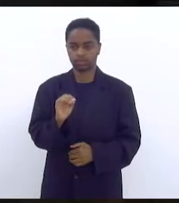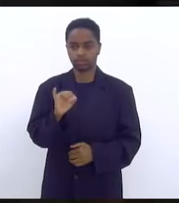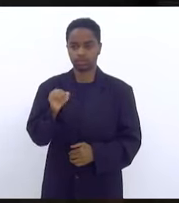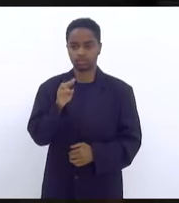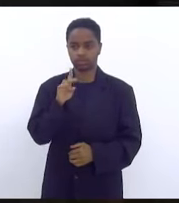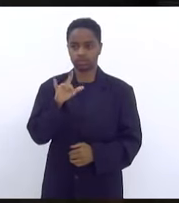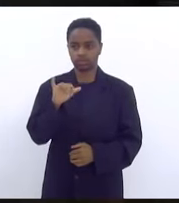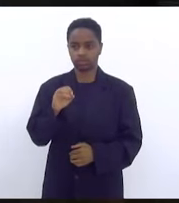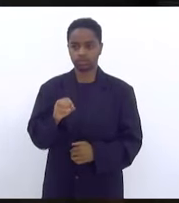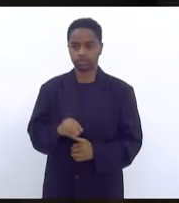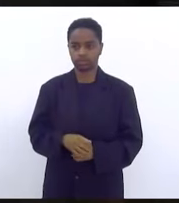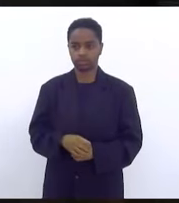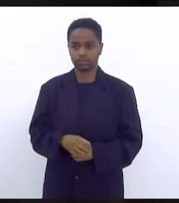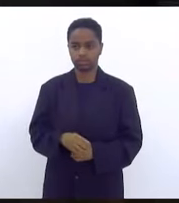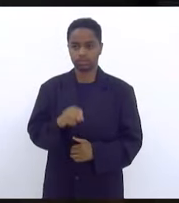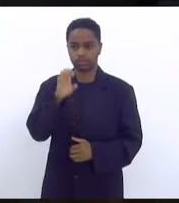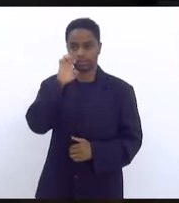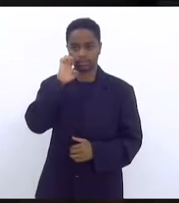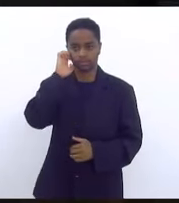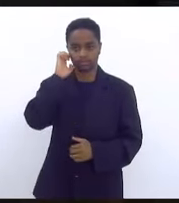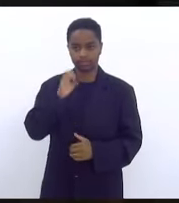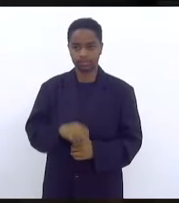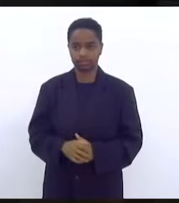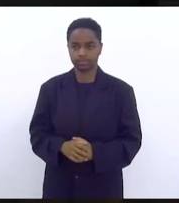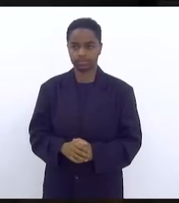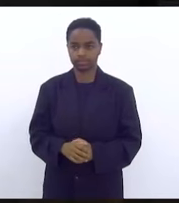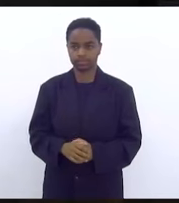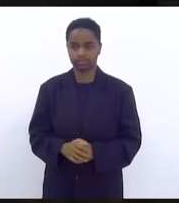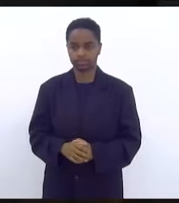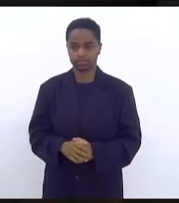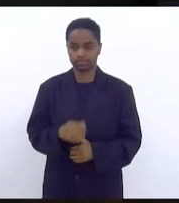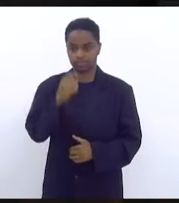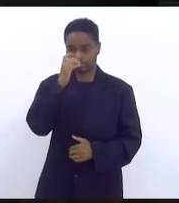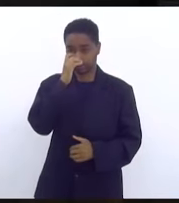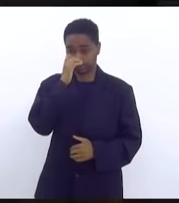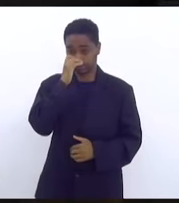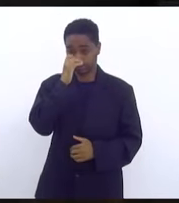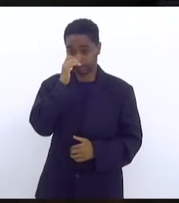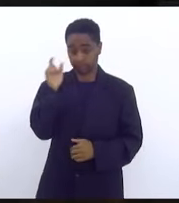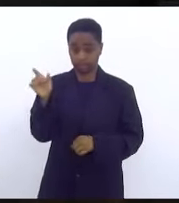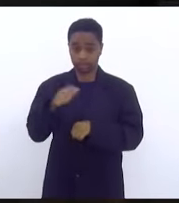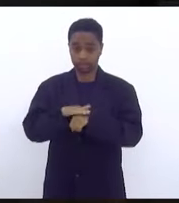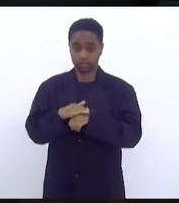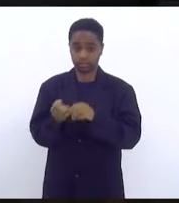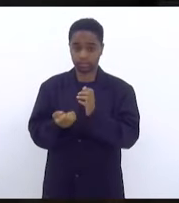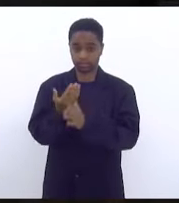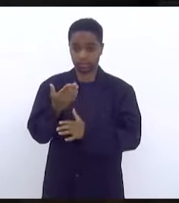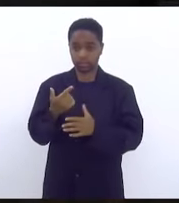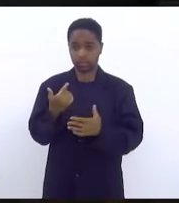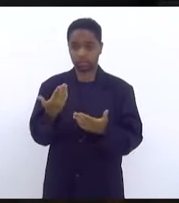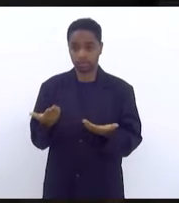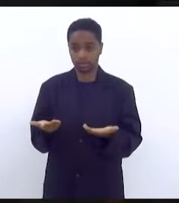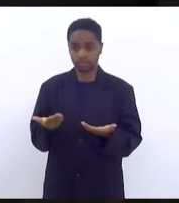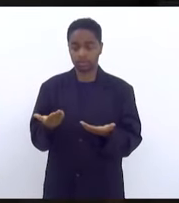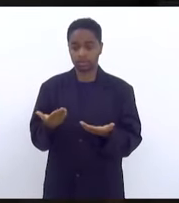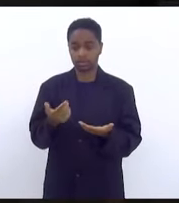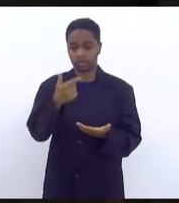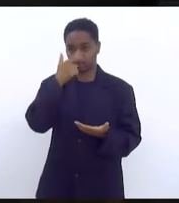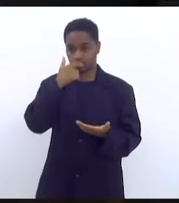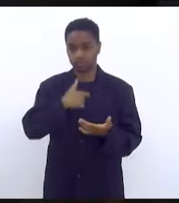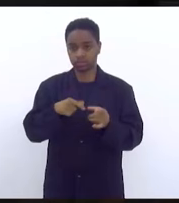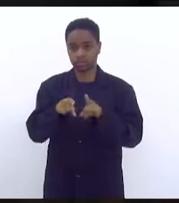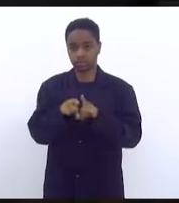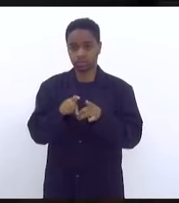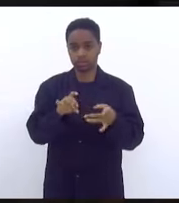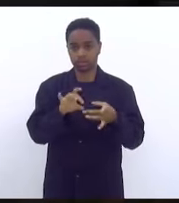Júlio Rocha, deputada Élica Takimoto. É autora. Então, como eu sou, também faço